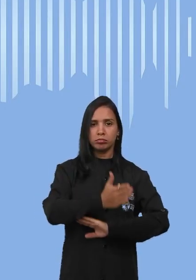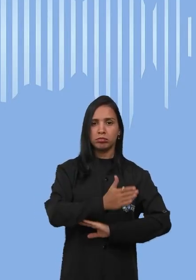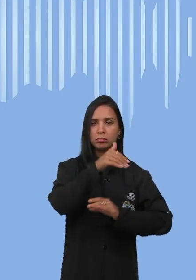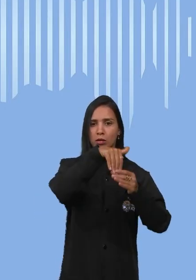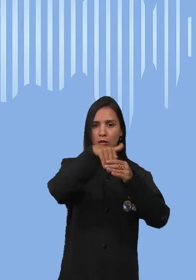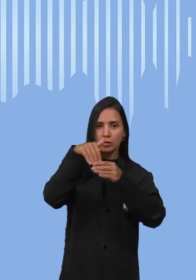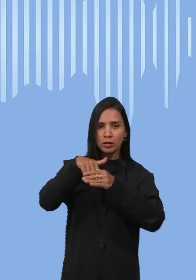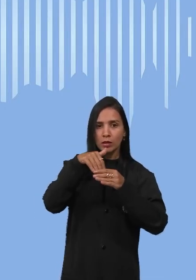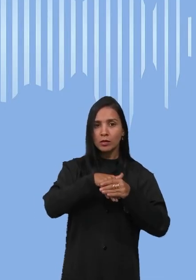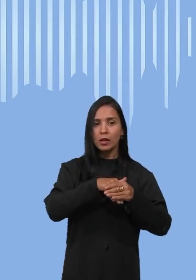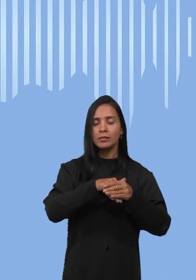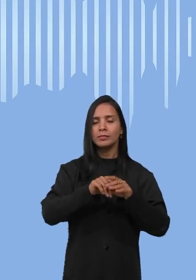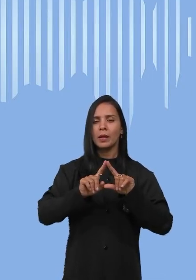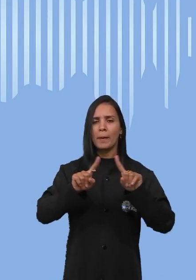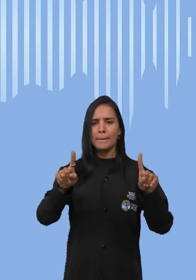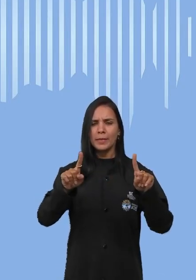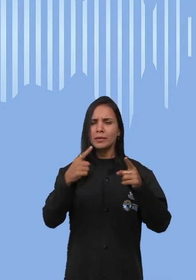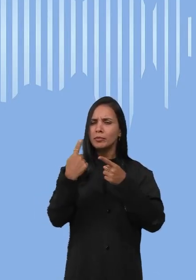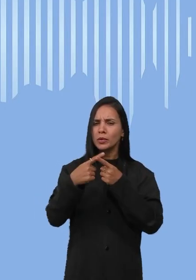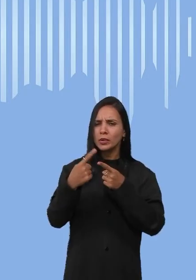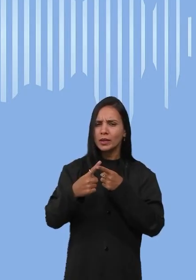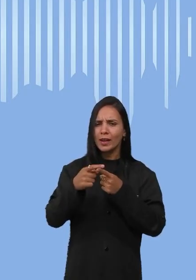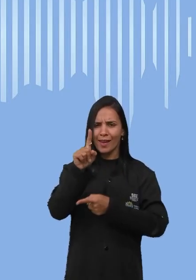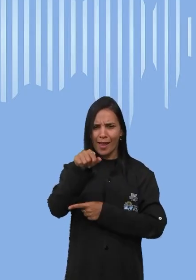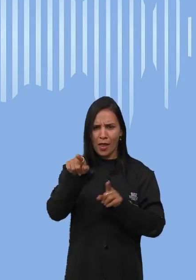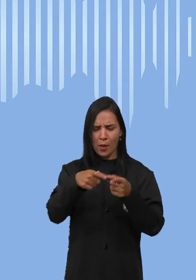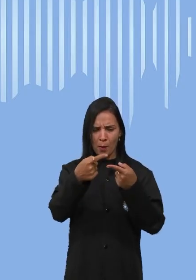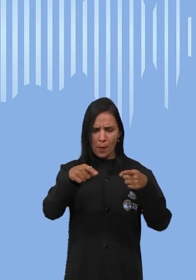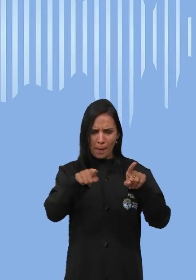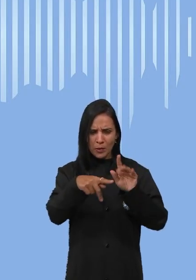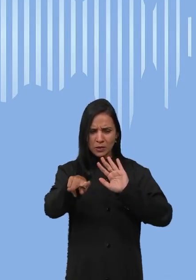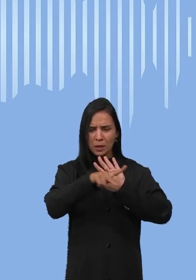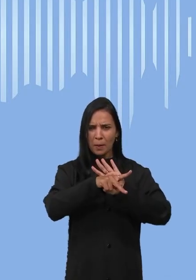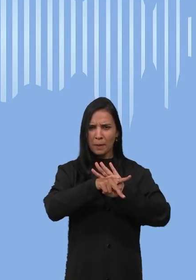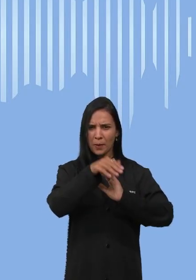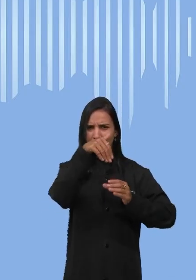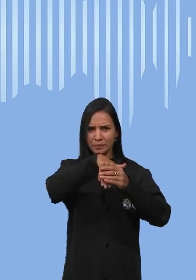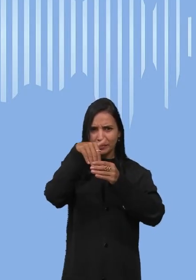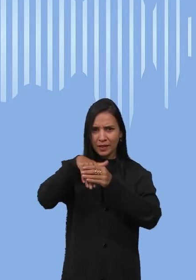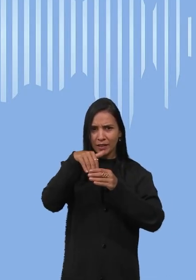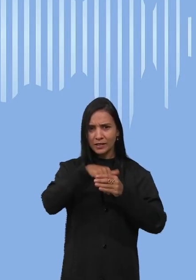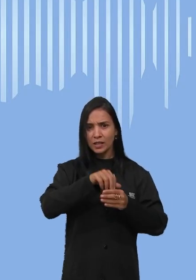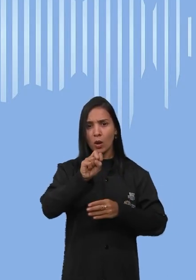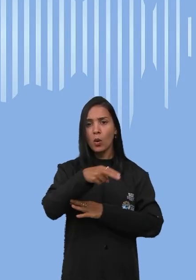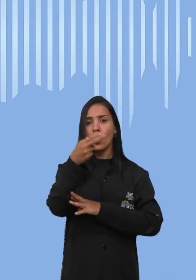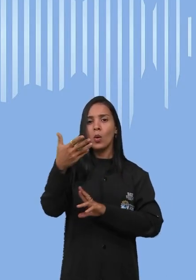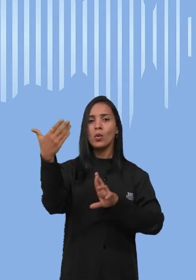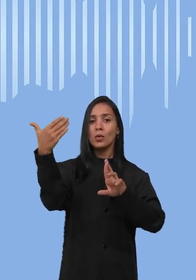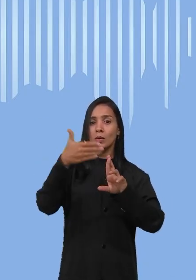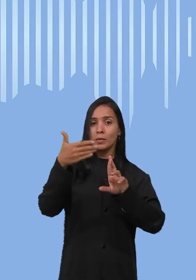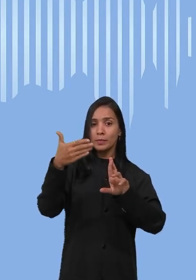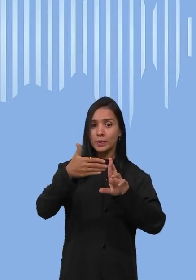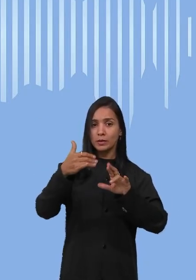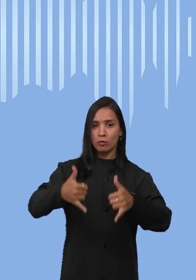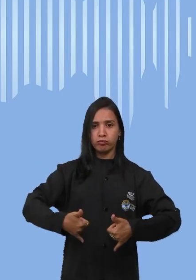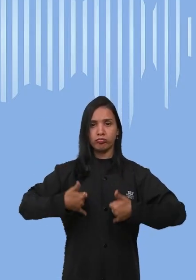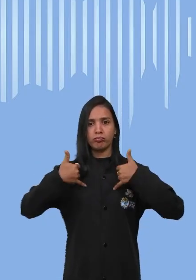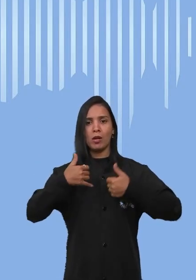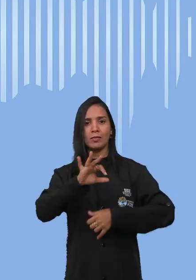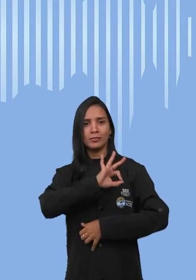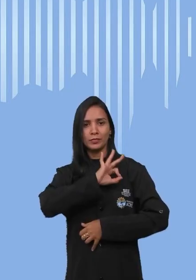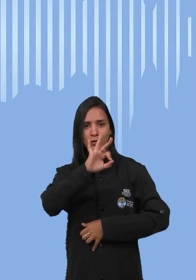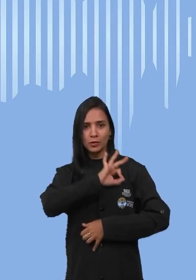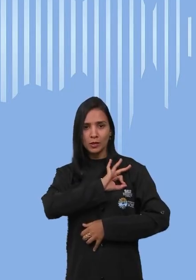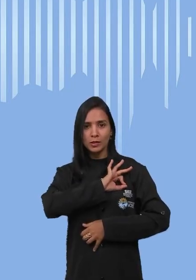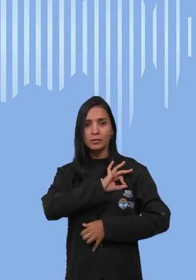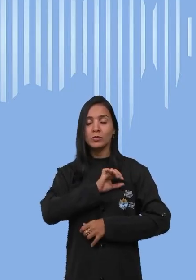político oficial. Letra B, representava o orgulho do povo militar. Letra C, expressava apoio à volta